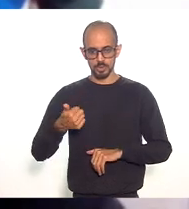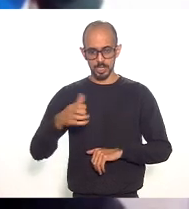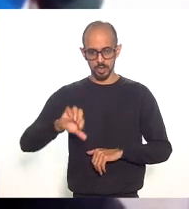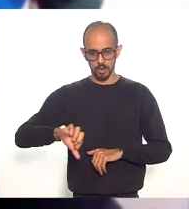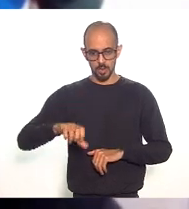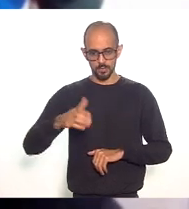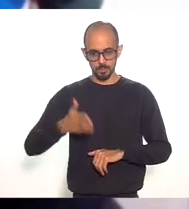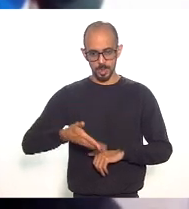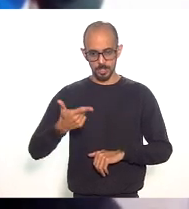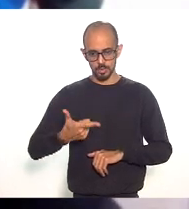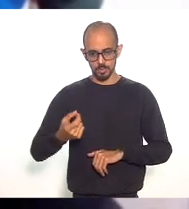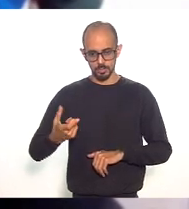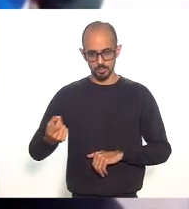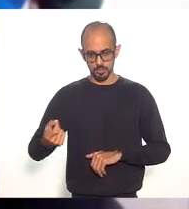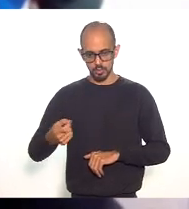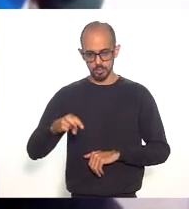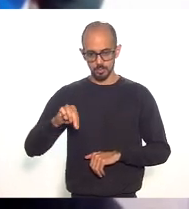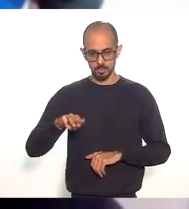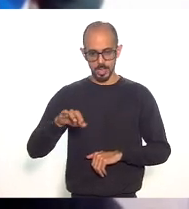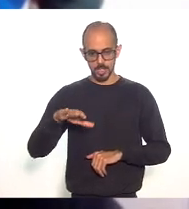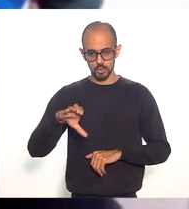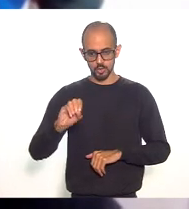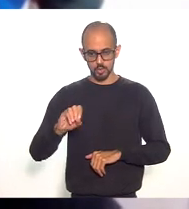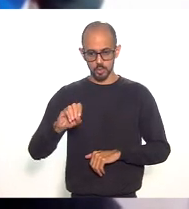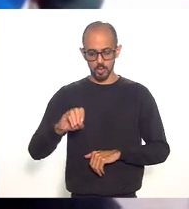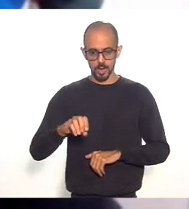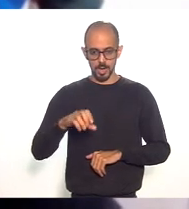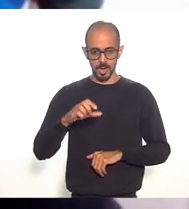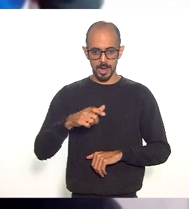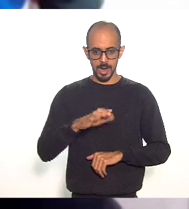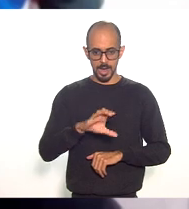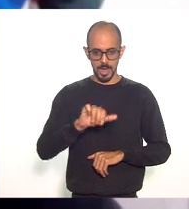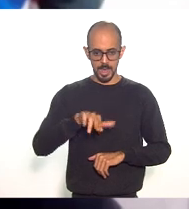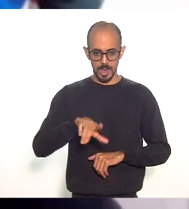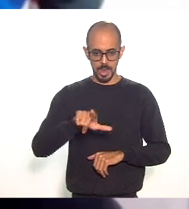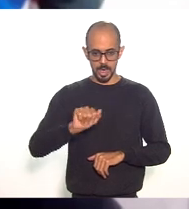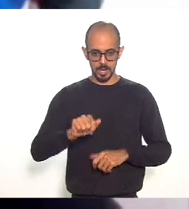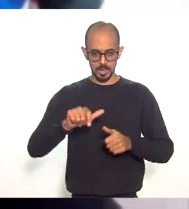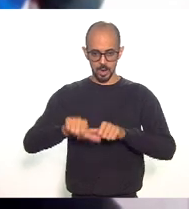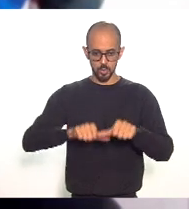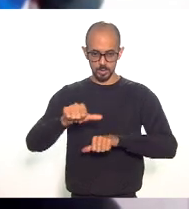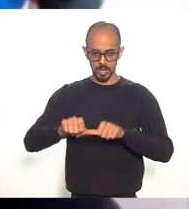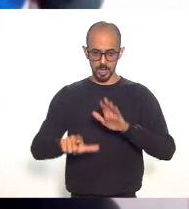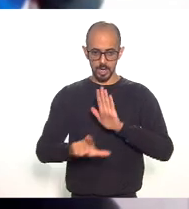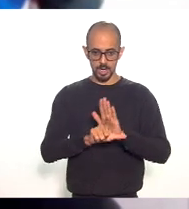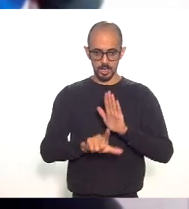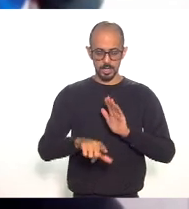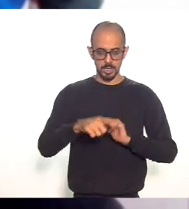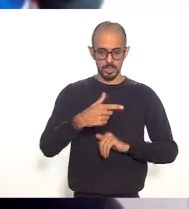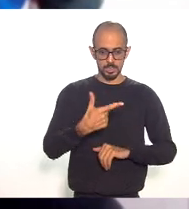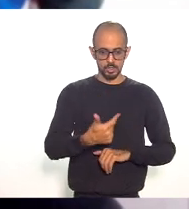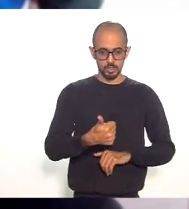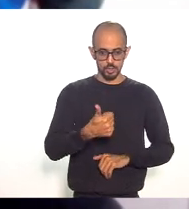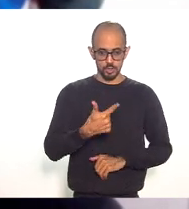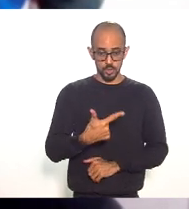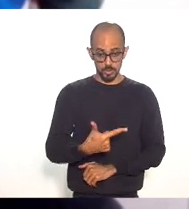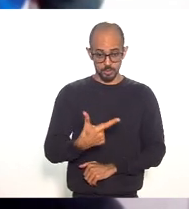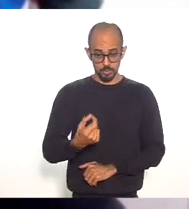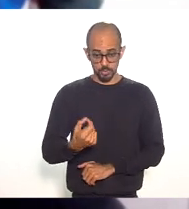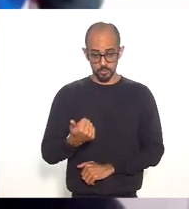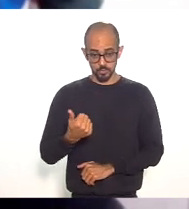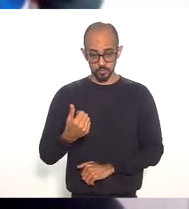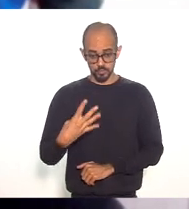de autoria do deputado Márcio Canella, que altera a lei número 8.818, de 14 de maio de 2020, para